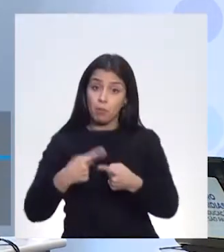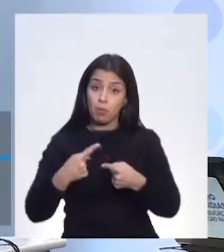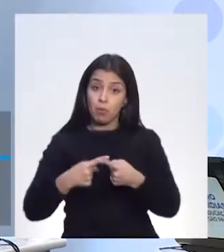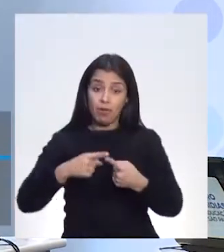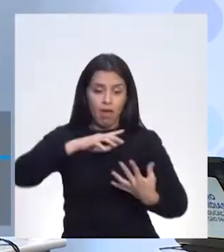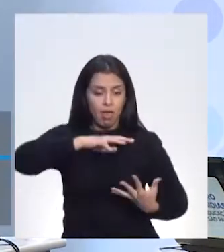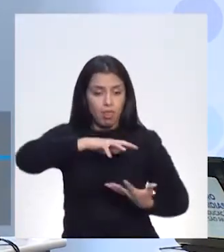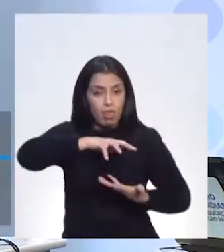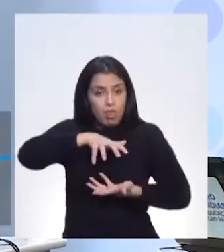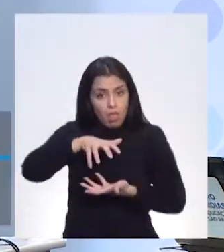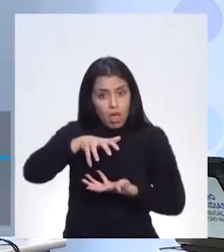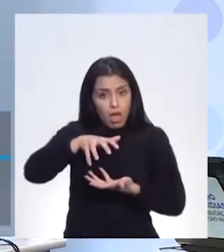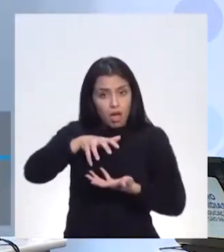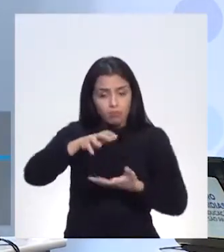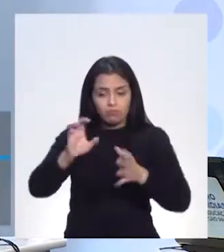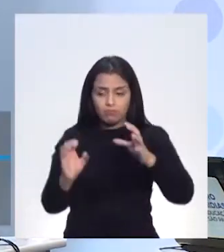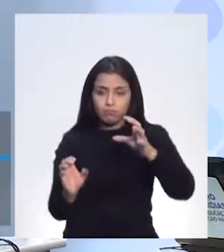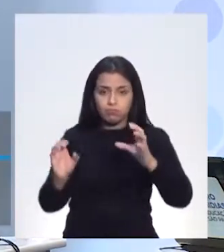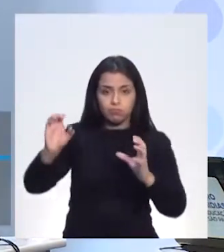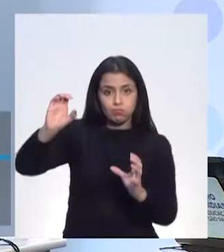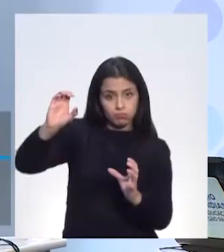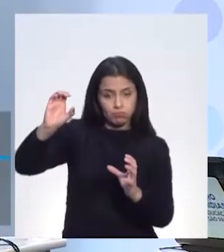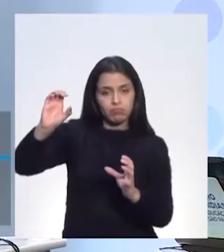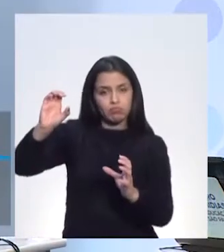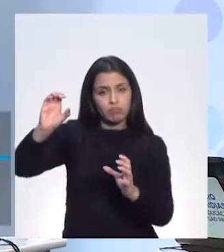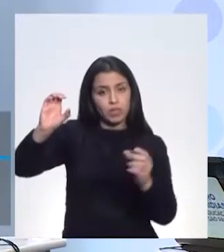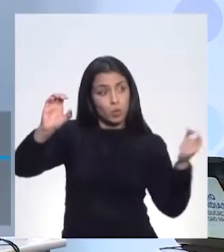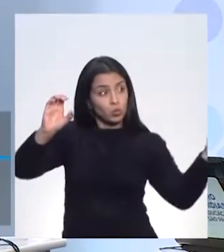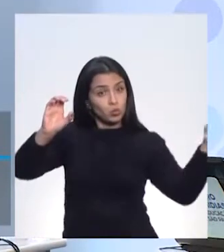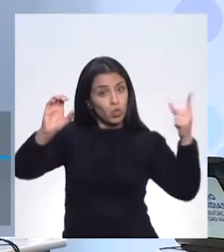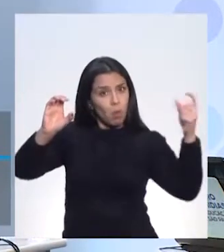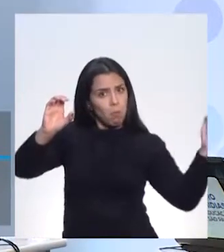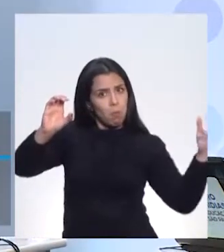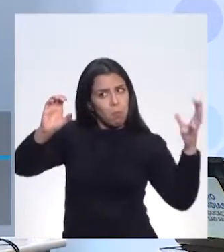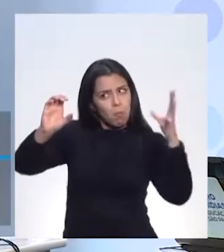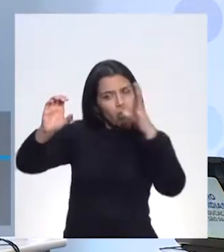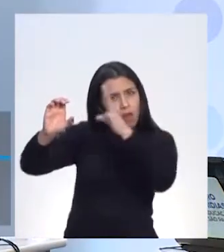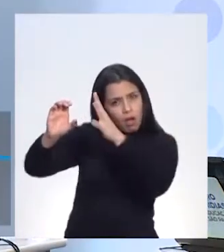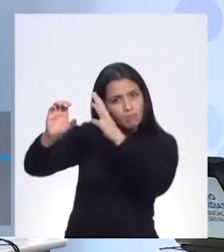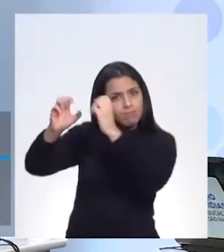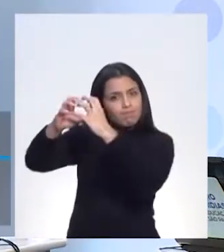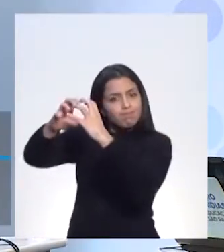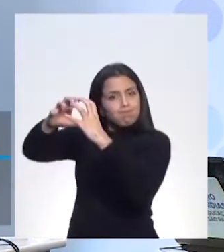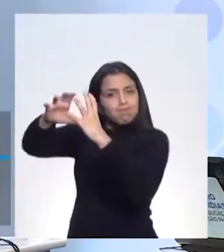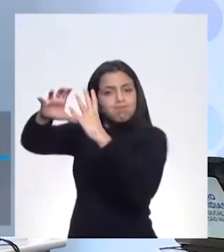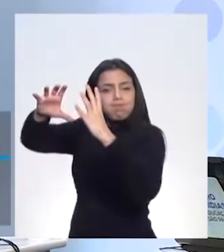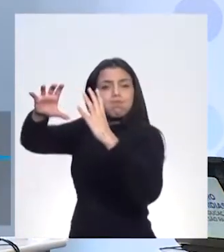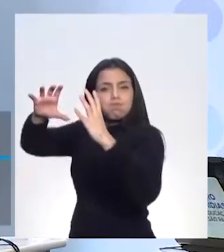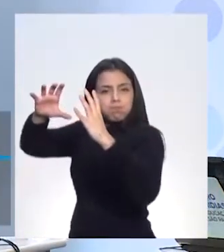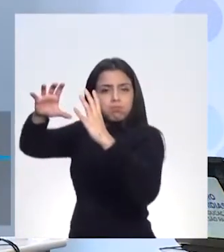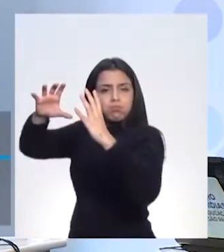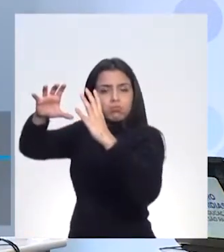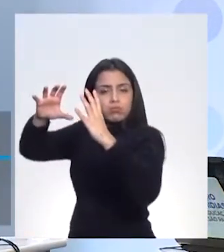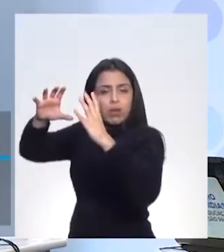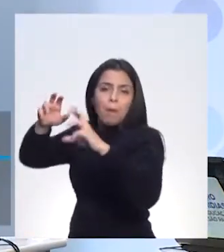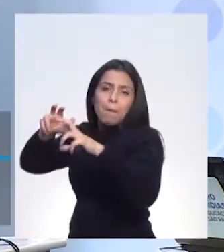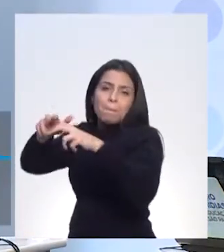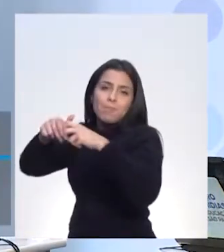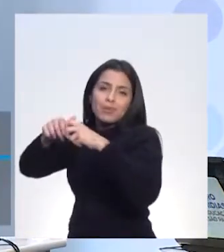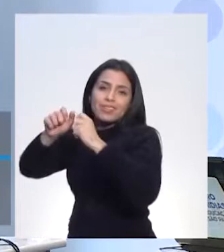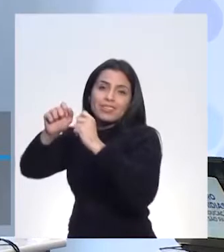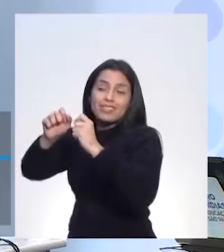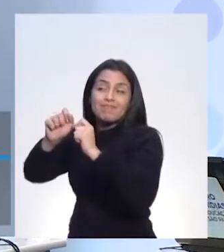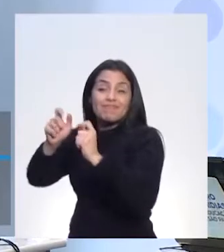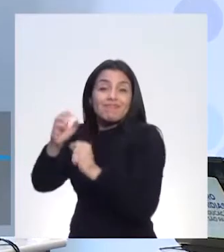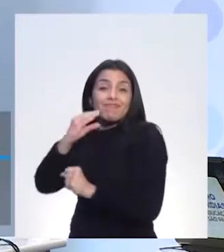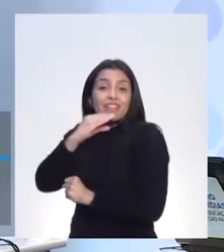fazendo nenhuma sombra nela. Significa que os raios do Sol estão batendo na Lua e a Lua